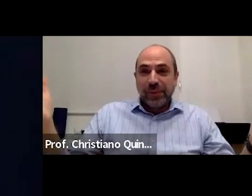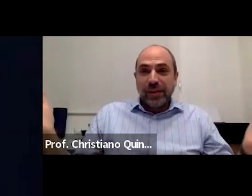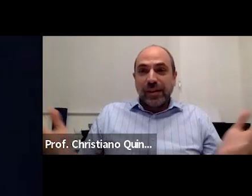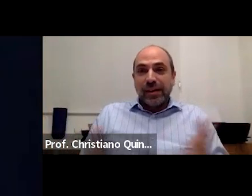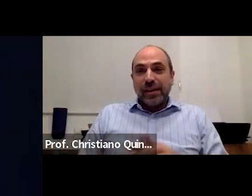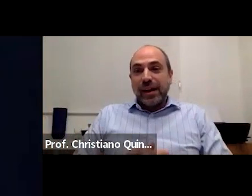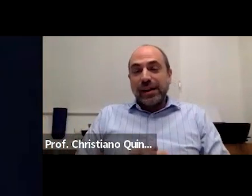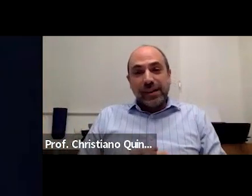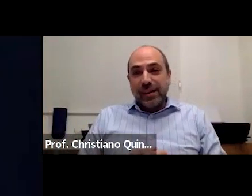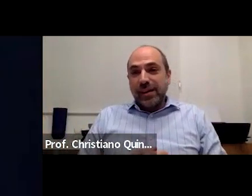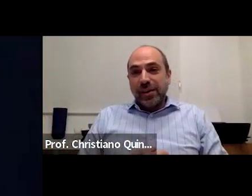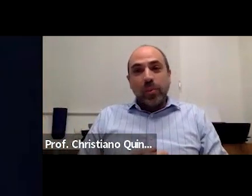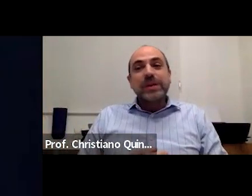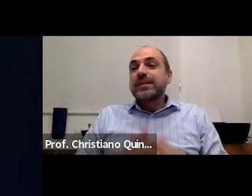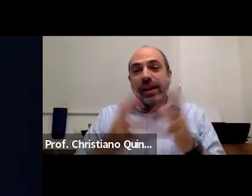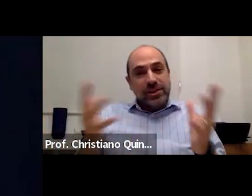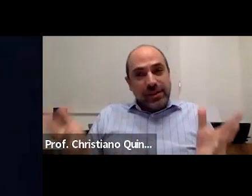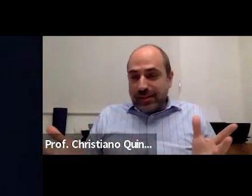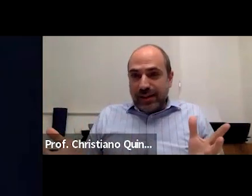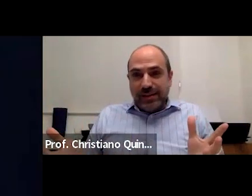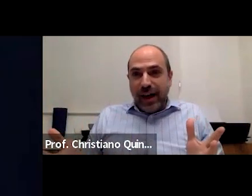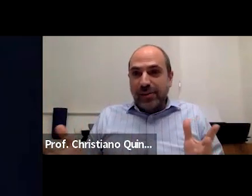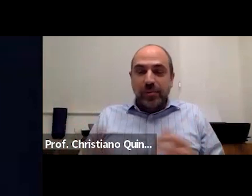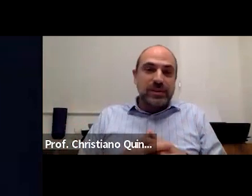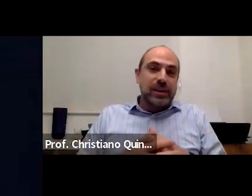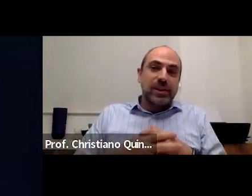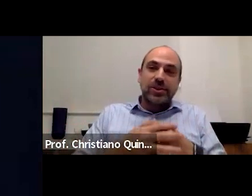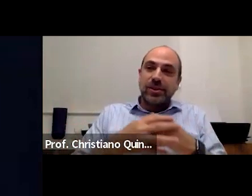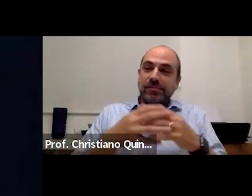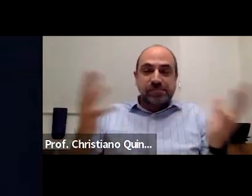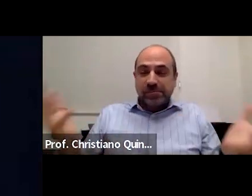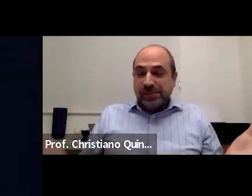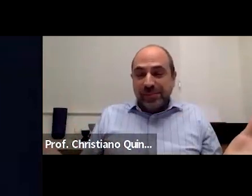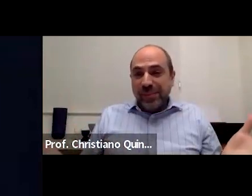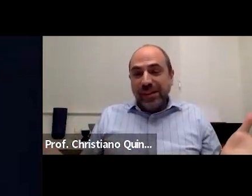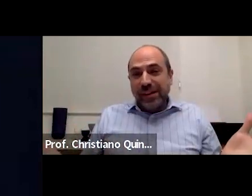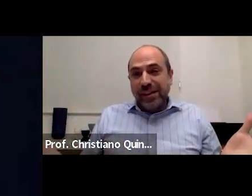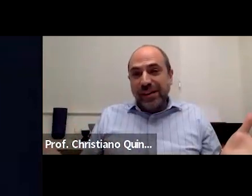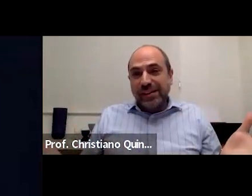acessível. Aqui, o paciente está estressado, o paciente